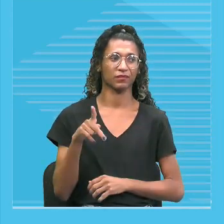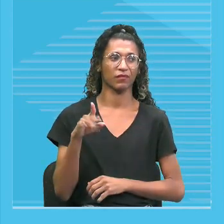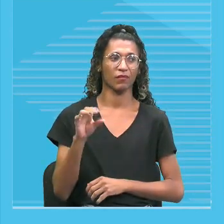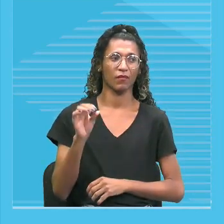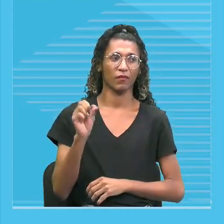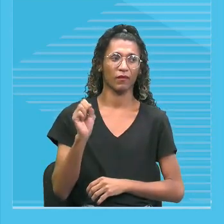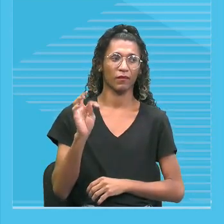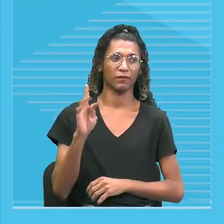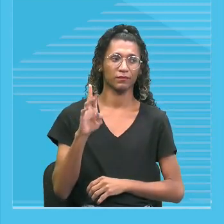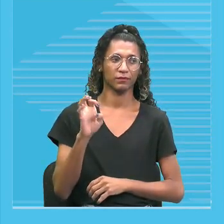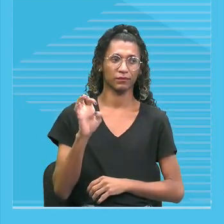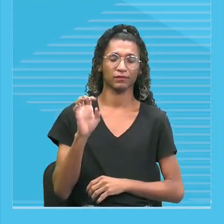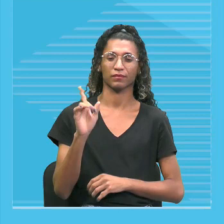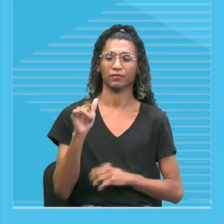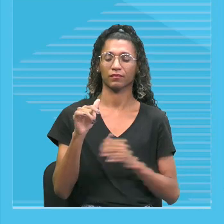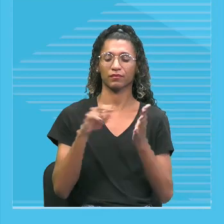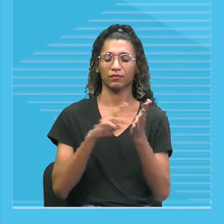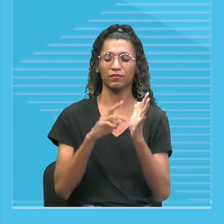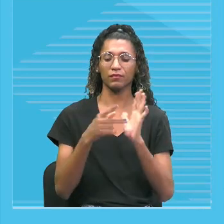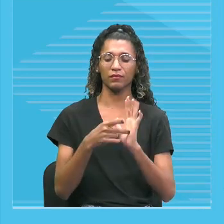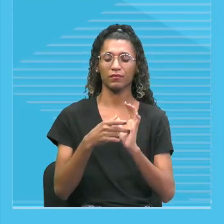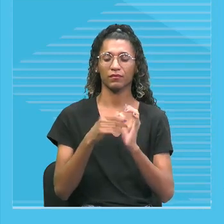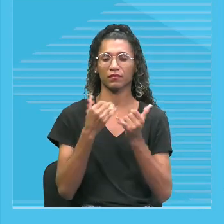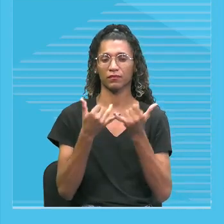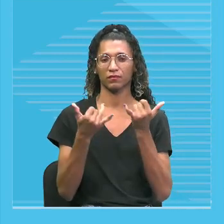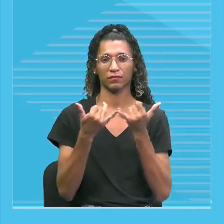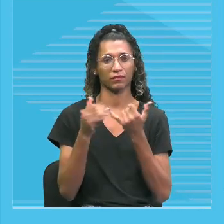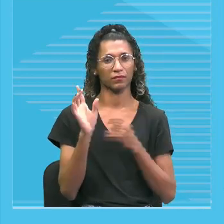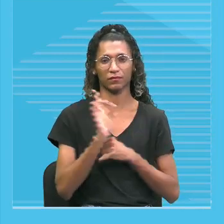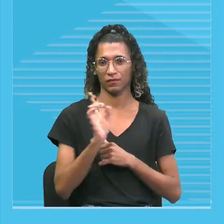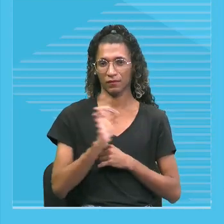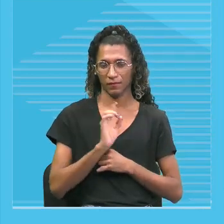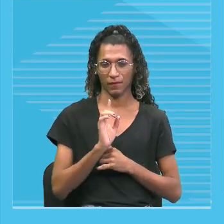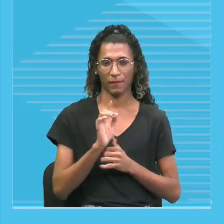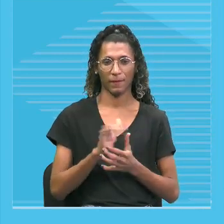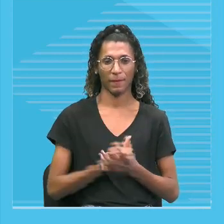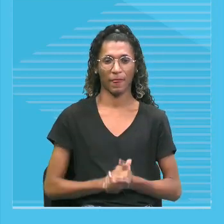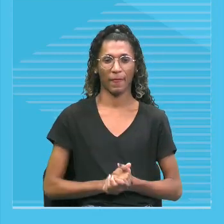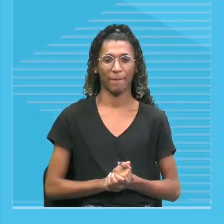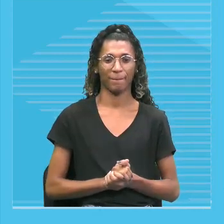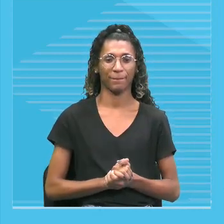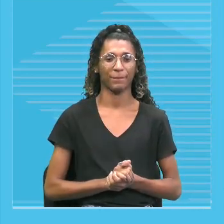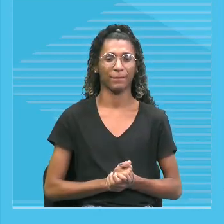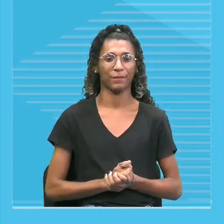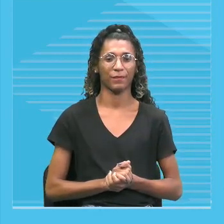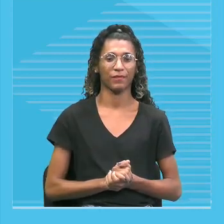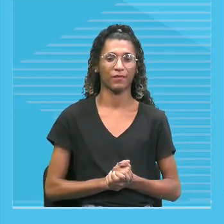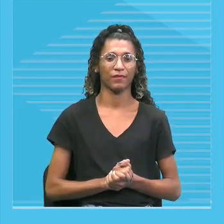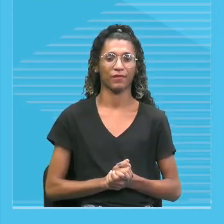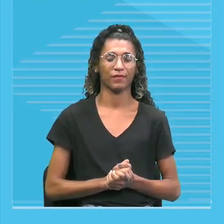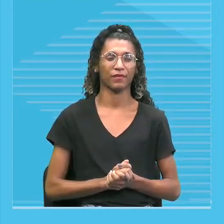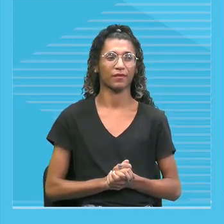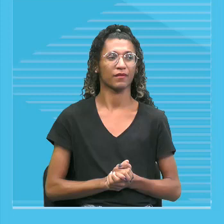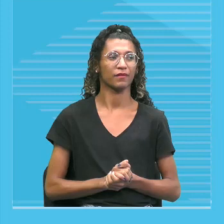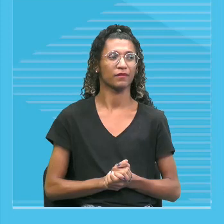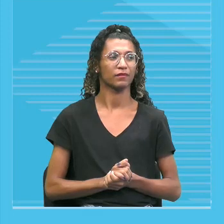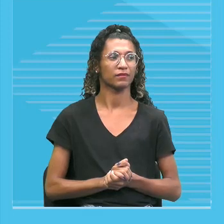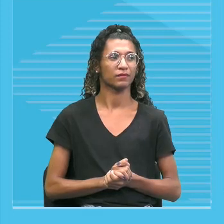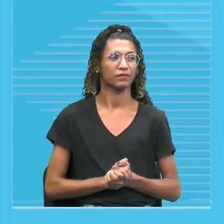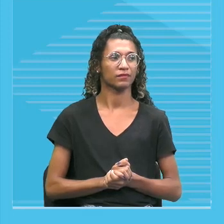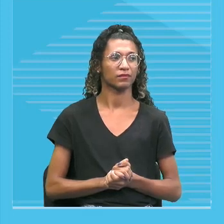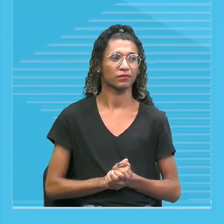falsa cognata não tem essa palavra em português então depois de Limoeiro pois despedir e lado depois